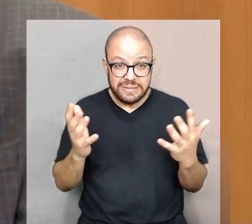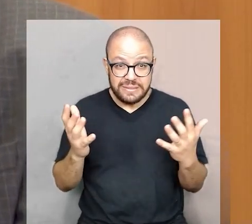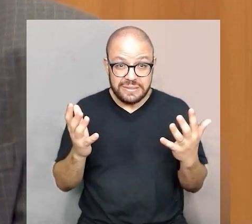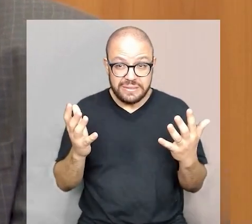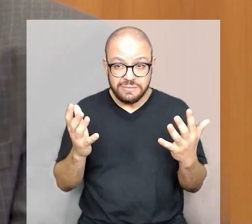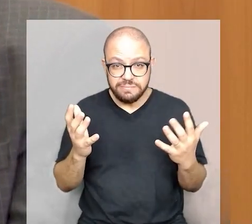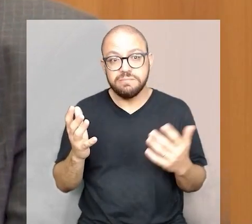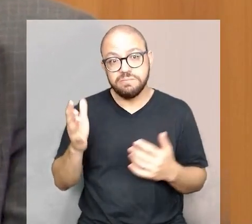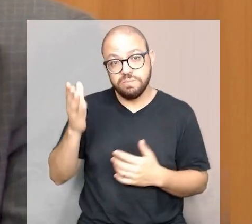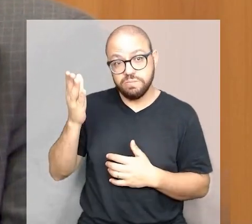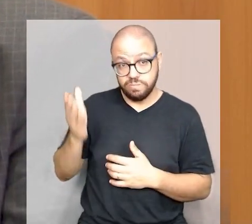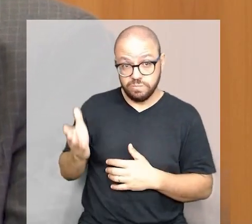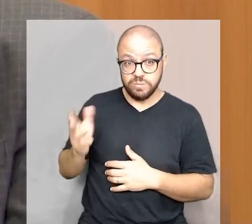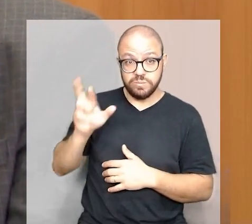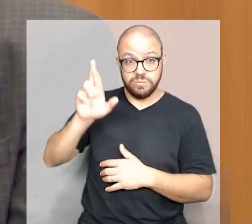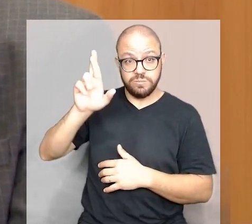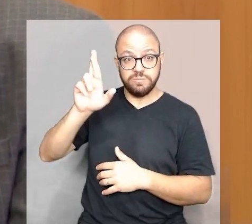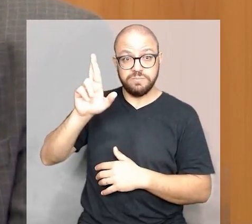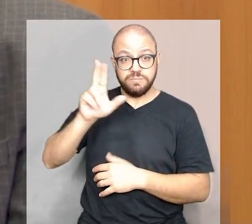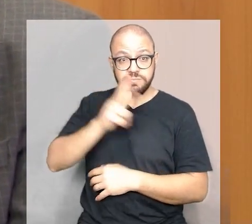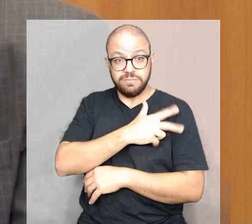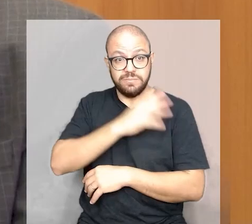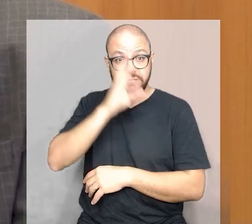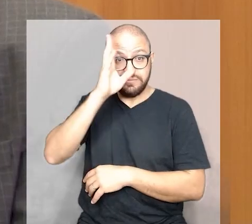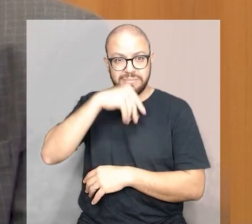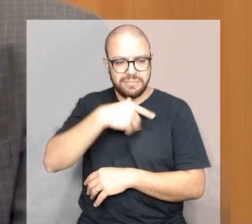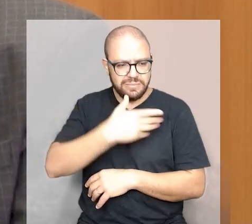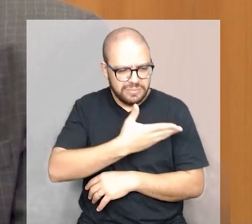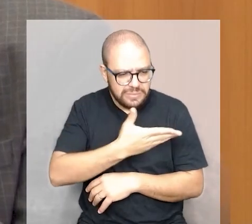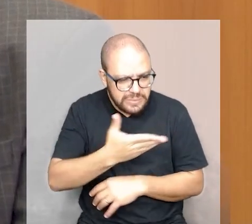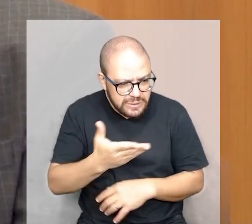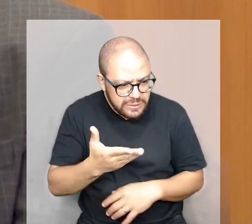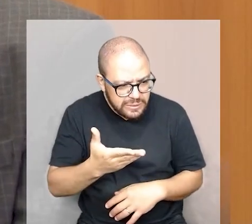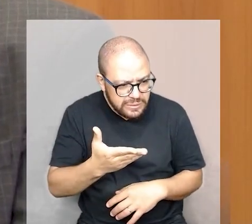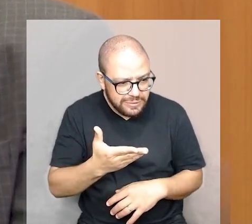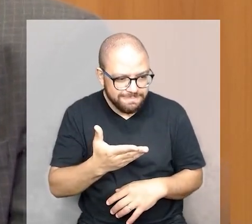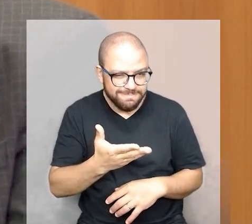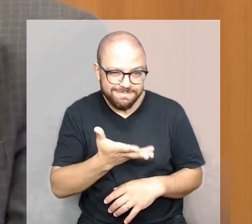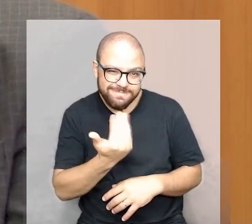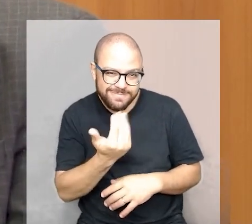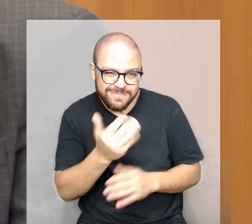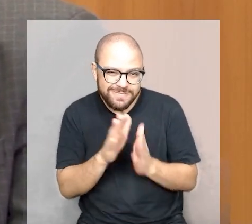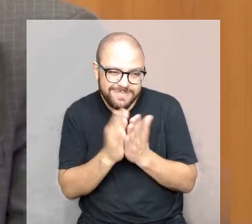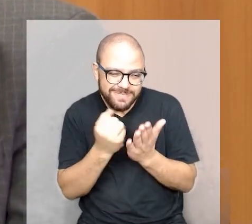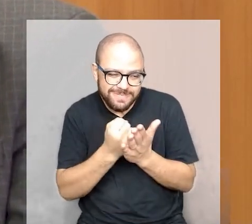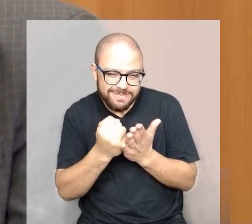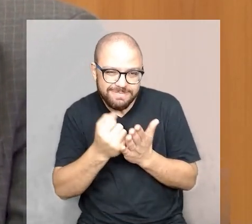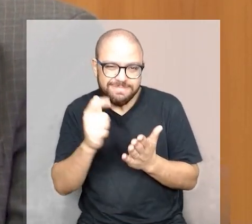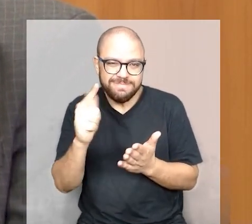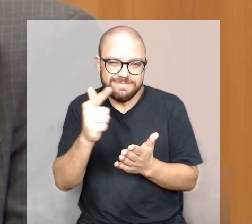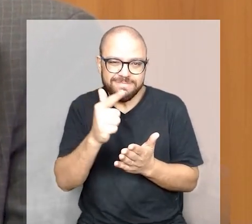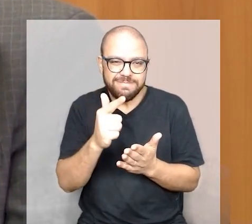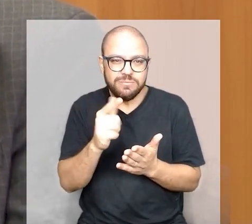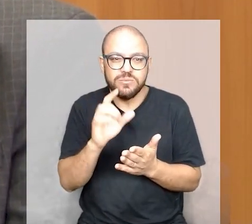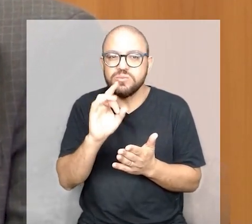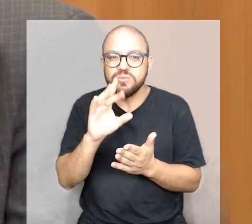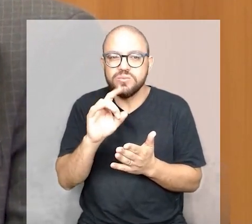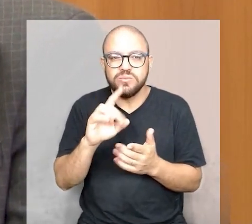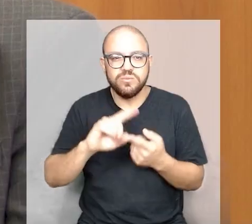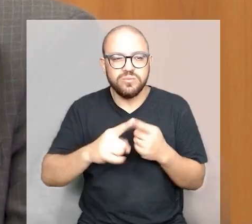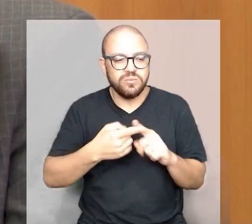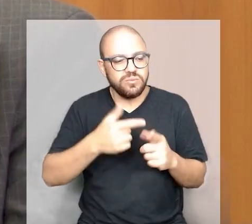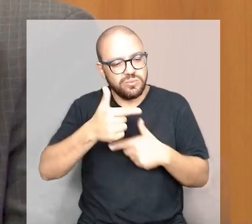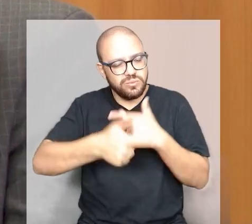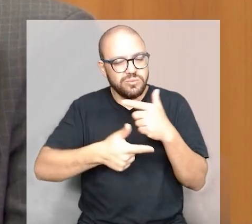prefere buscar esse empregado, não dar condição nenhuma de trabalho e simplesmente fazer